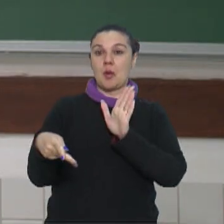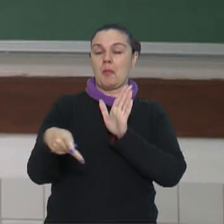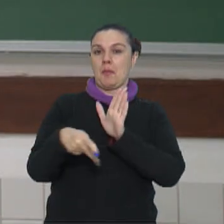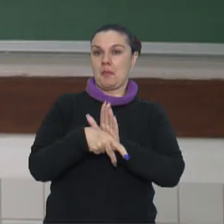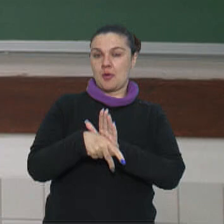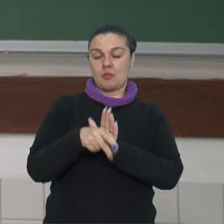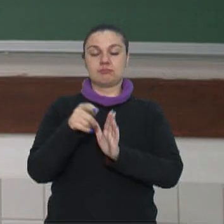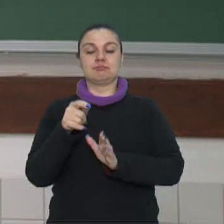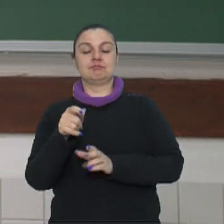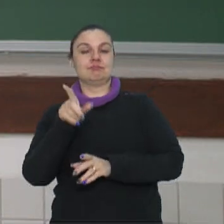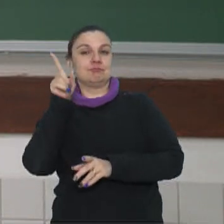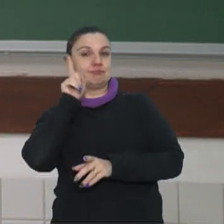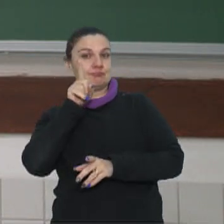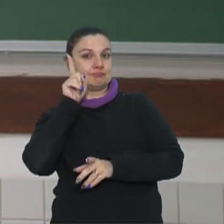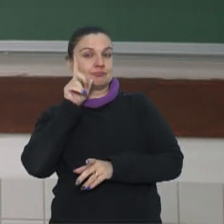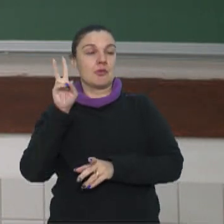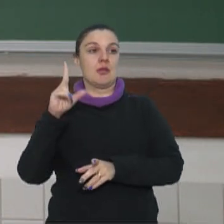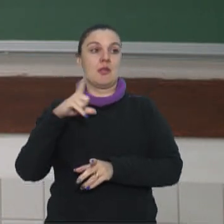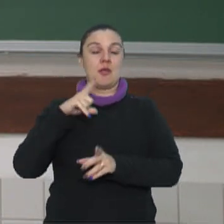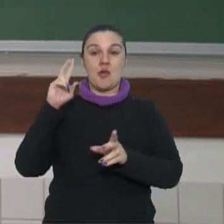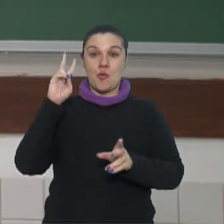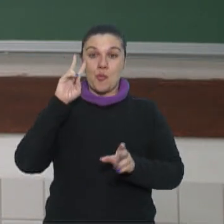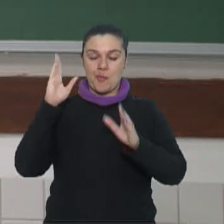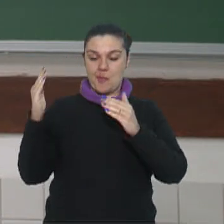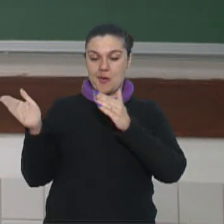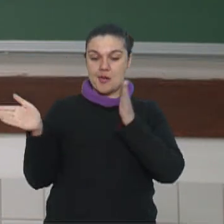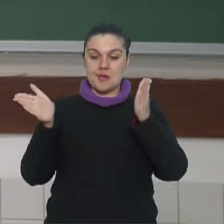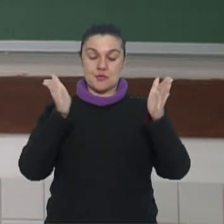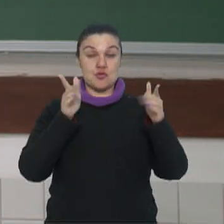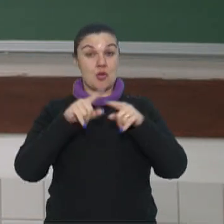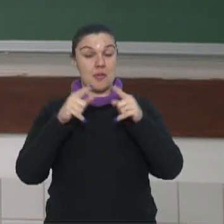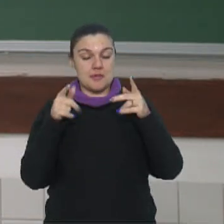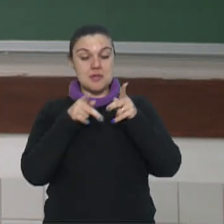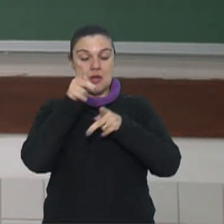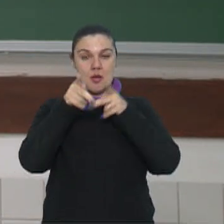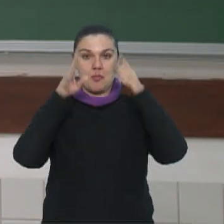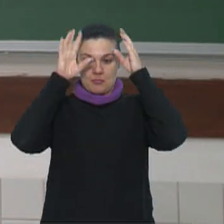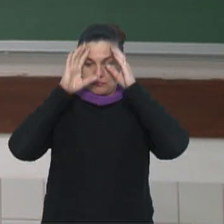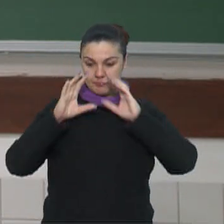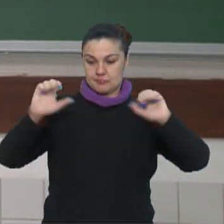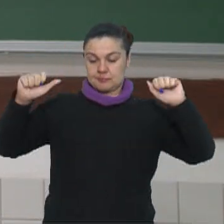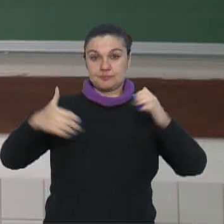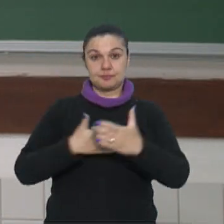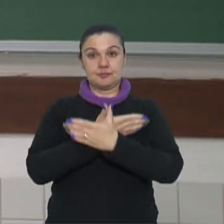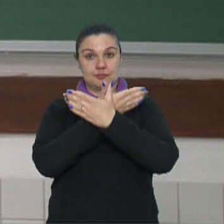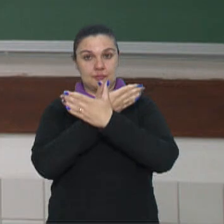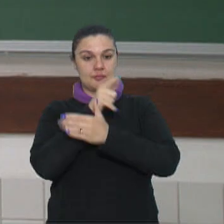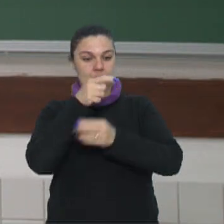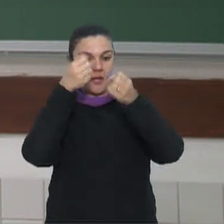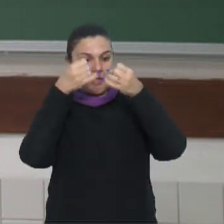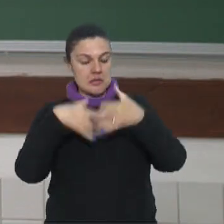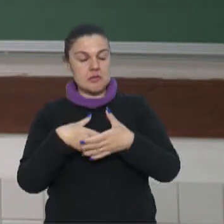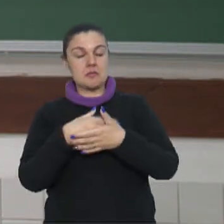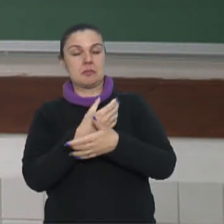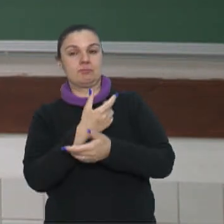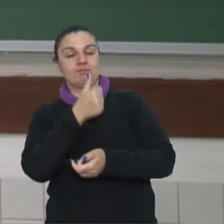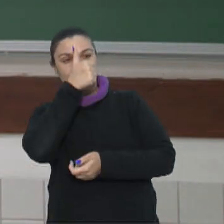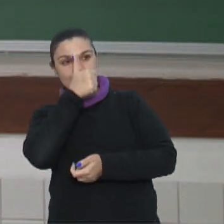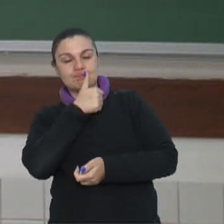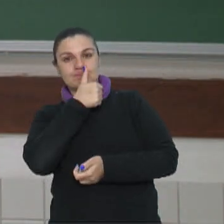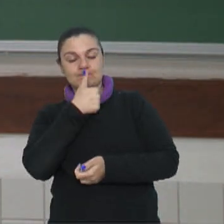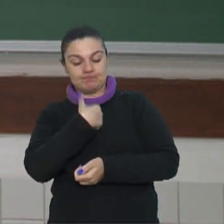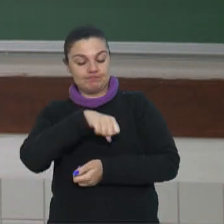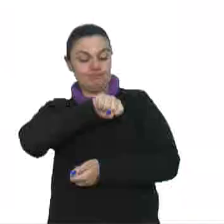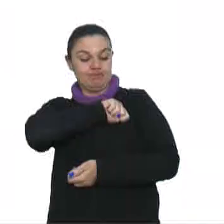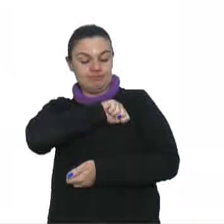essa história, apesar que é uma civilização maia, mas retratando os sacrifícios humanos, enfim, e que lembra muito